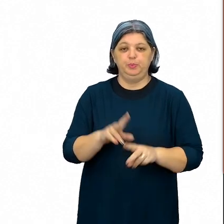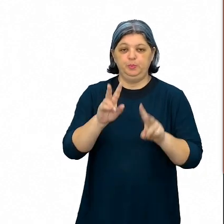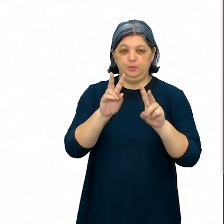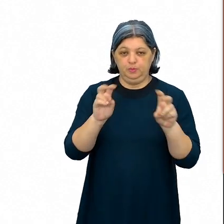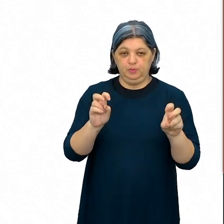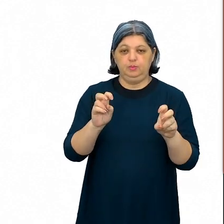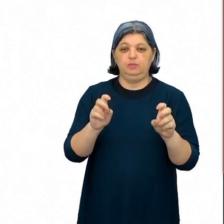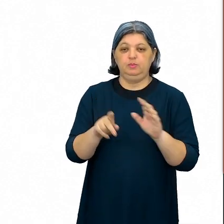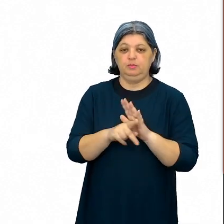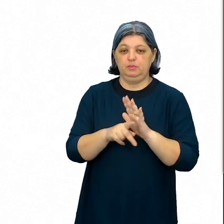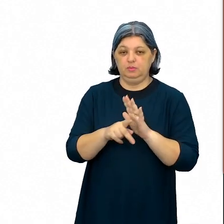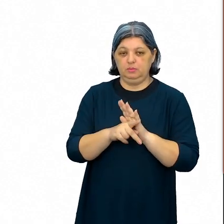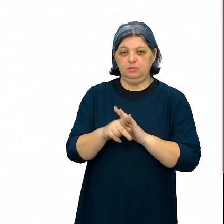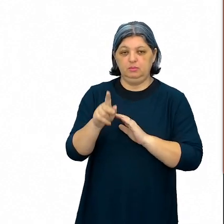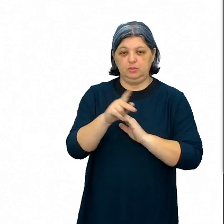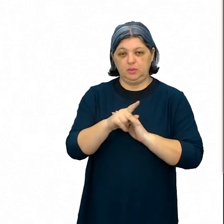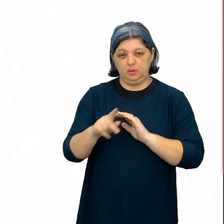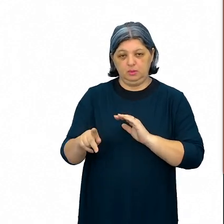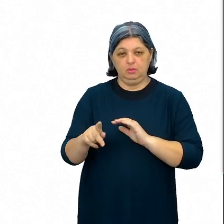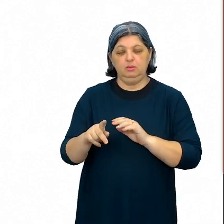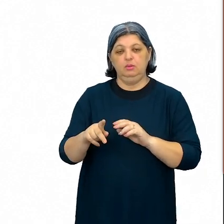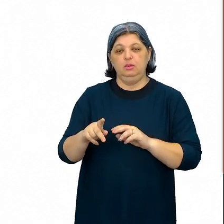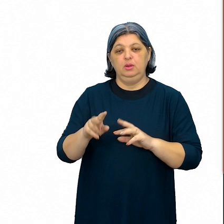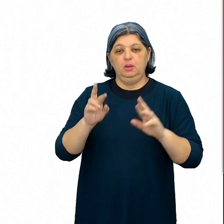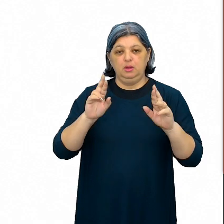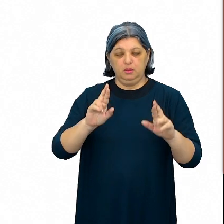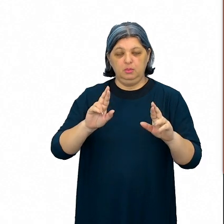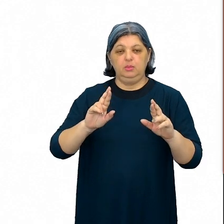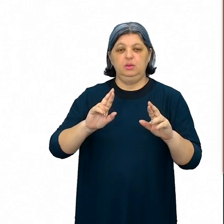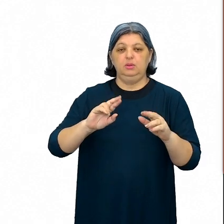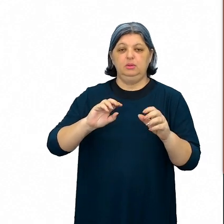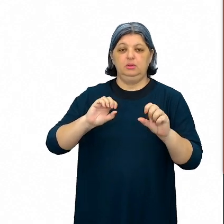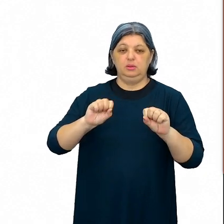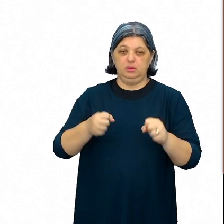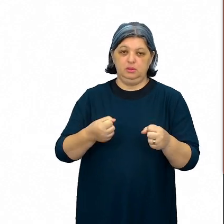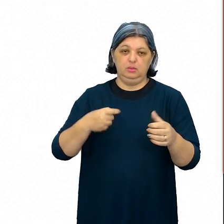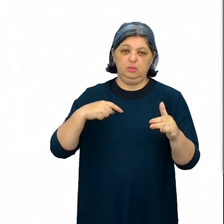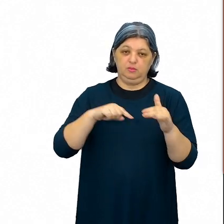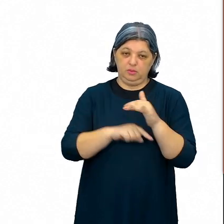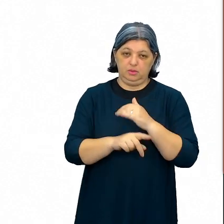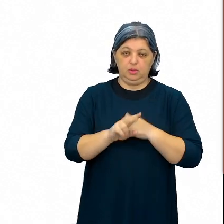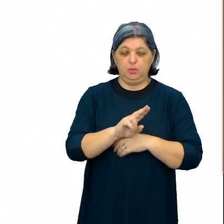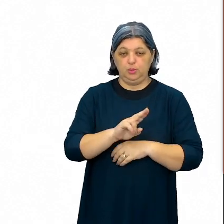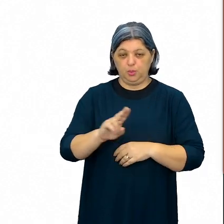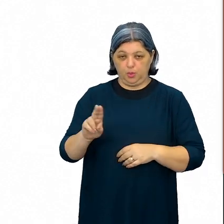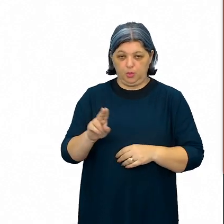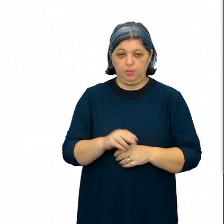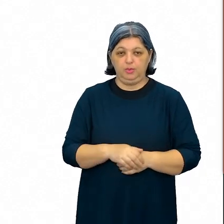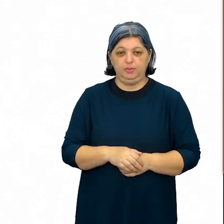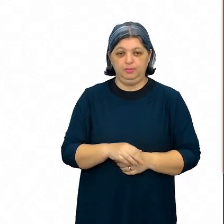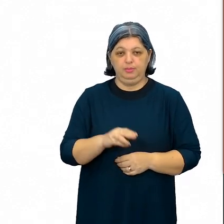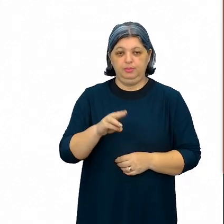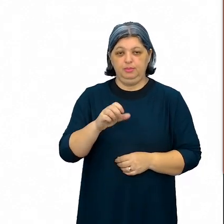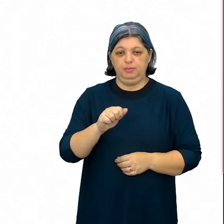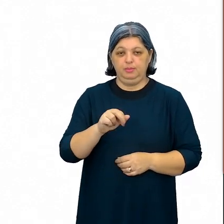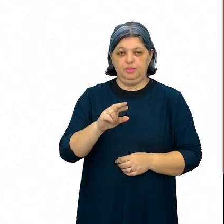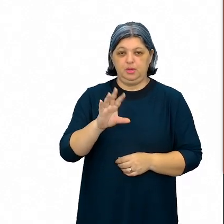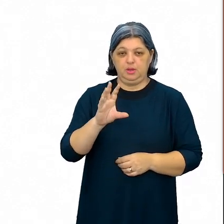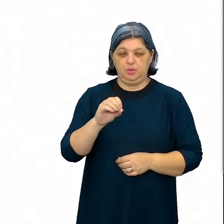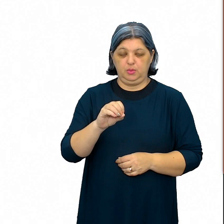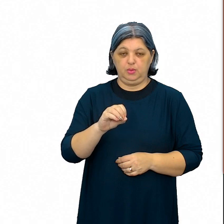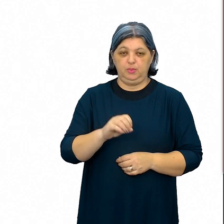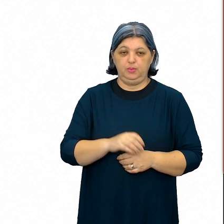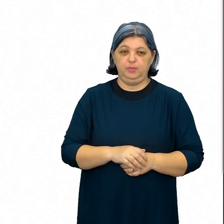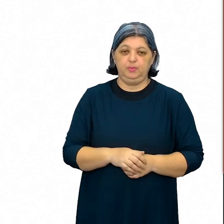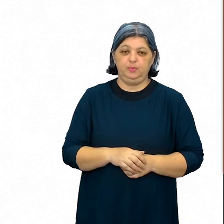título né formação para professores recuperação e aprofundamento o meu nome né Marcos está bem